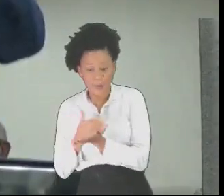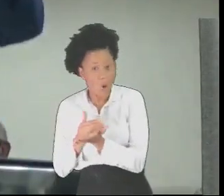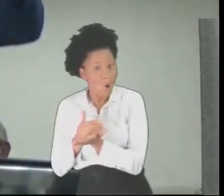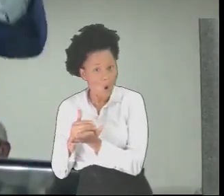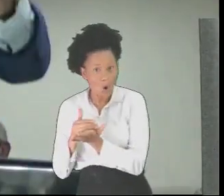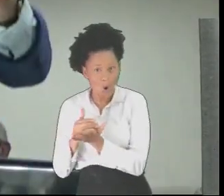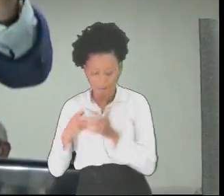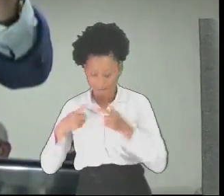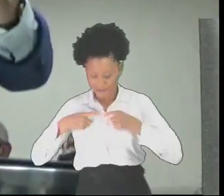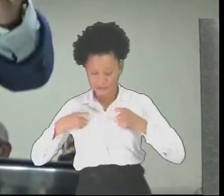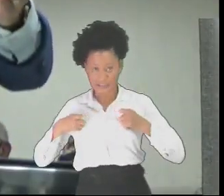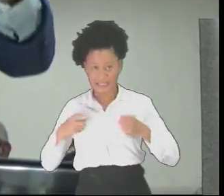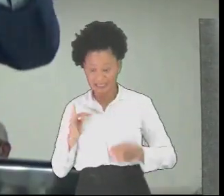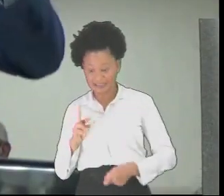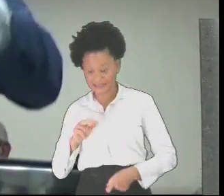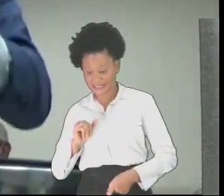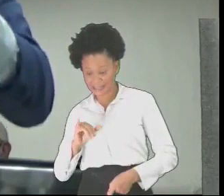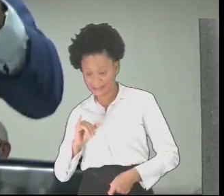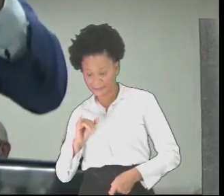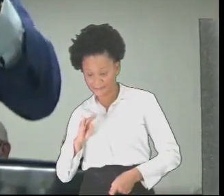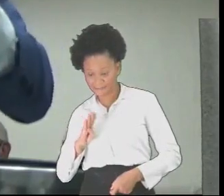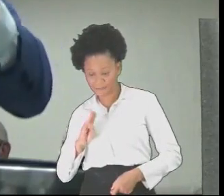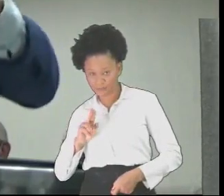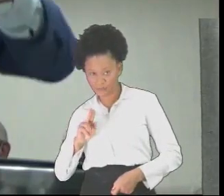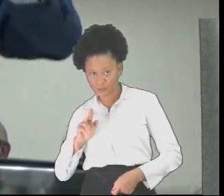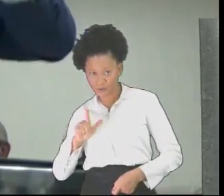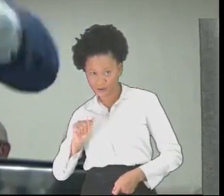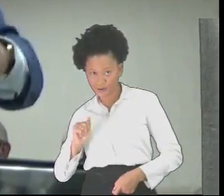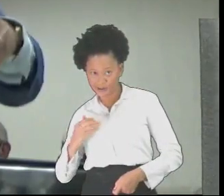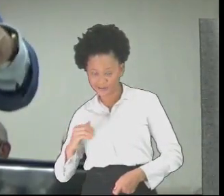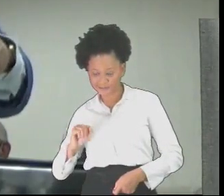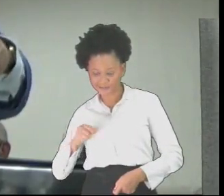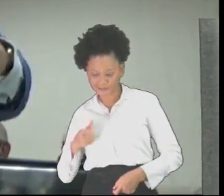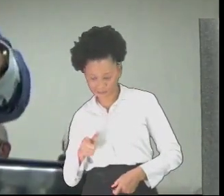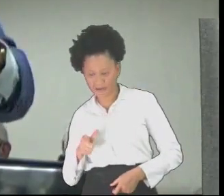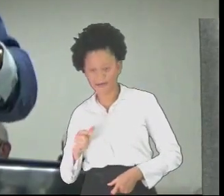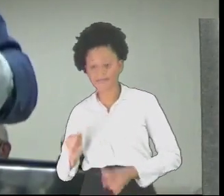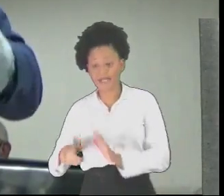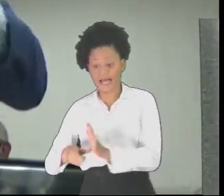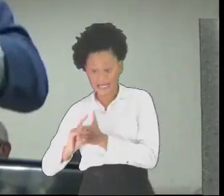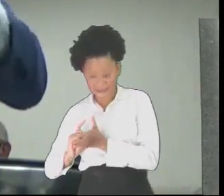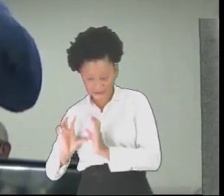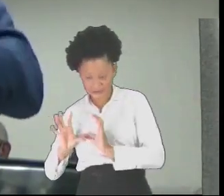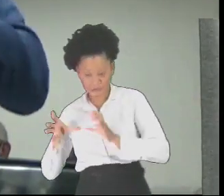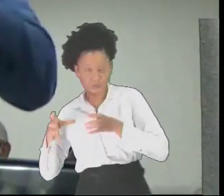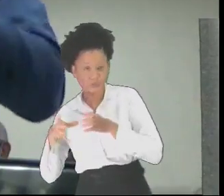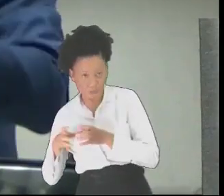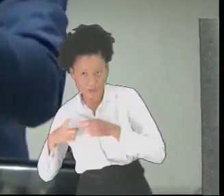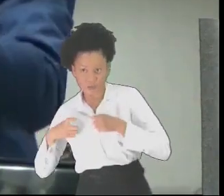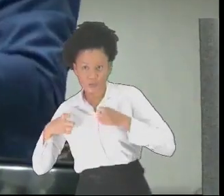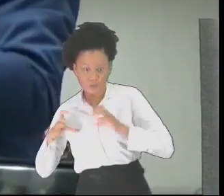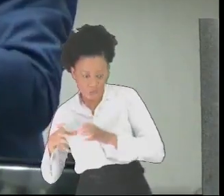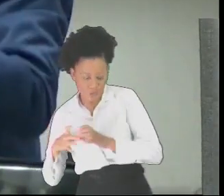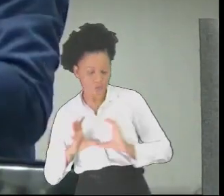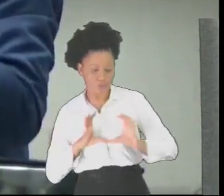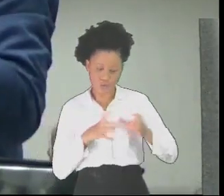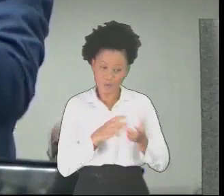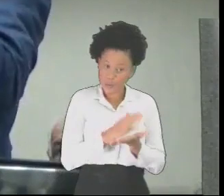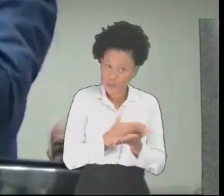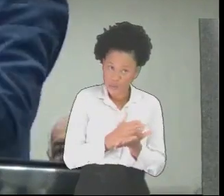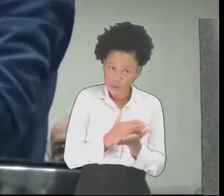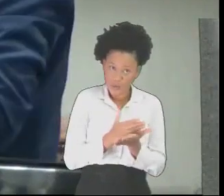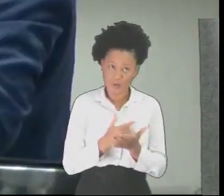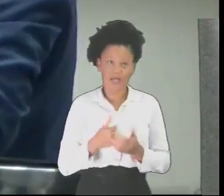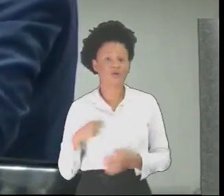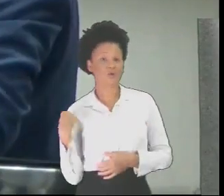no começo dos 7 anos, e outros acreditam que ela vai no meio da tribulação, antes do anticristo se manifestar.